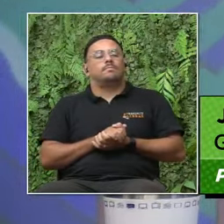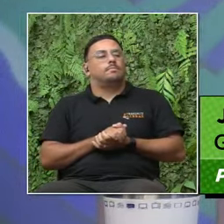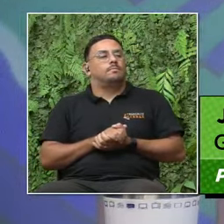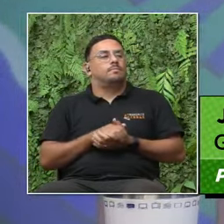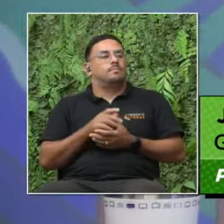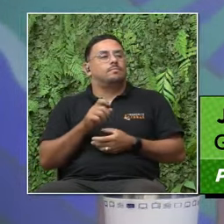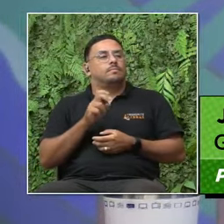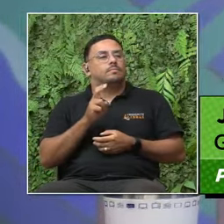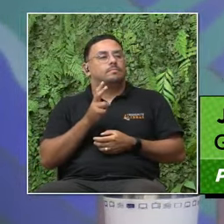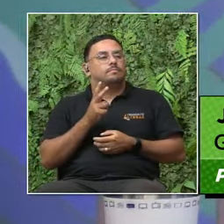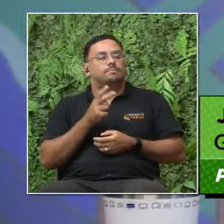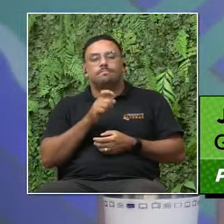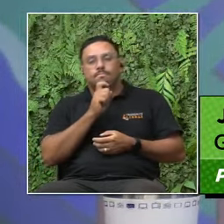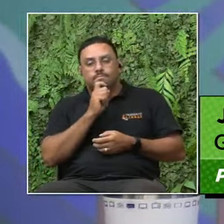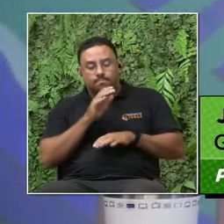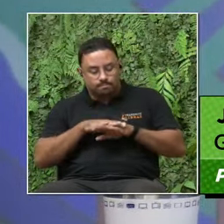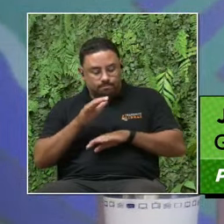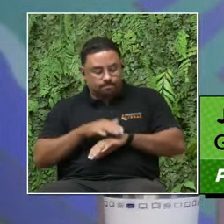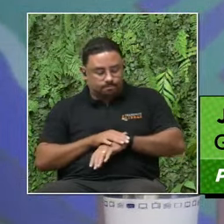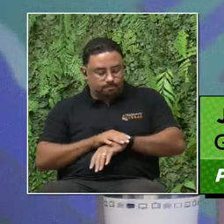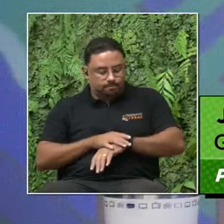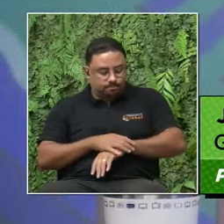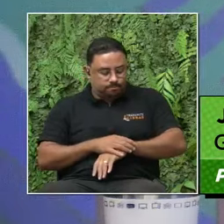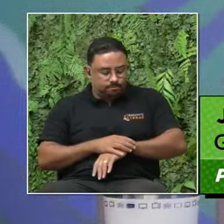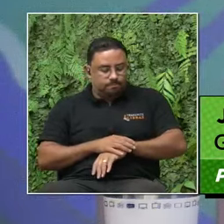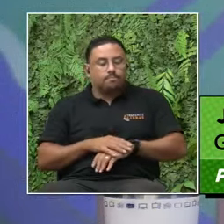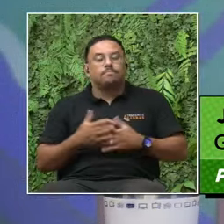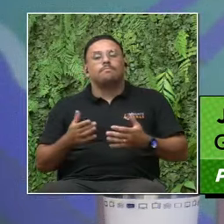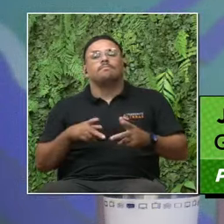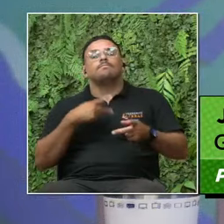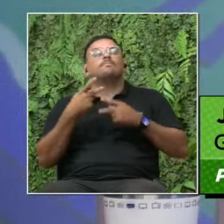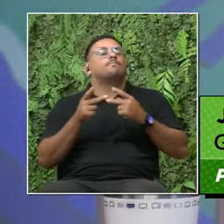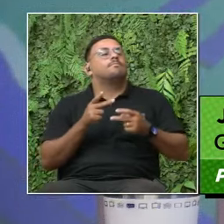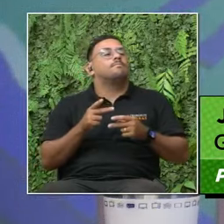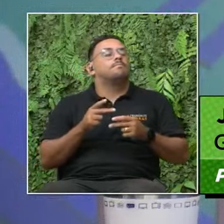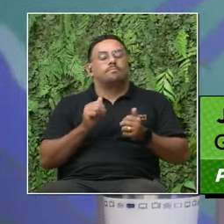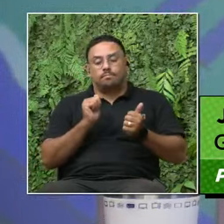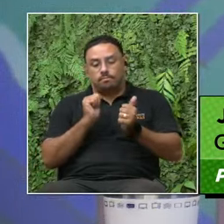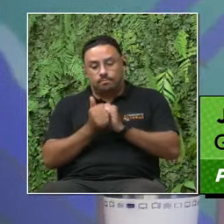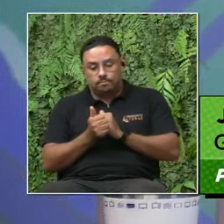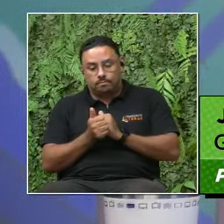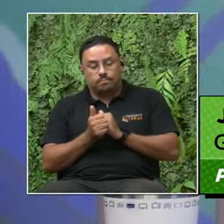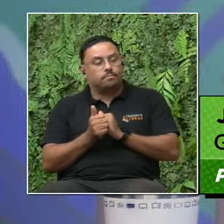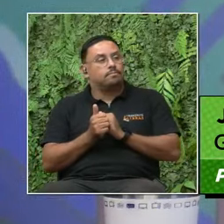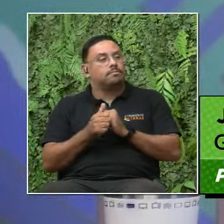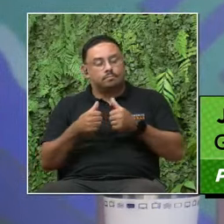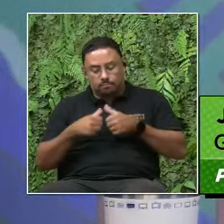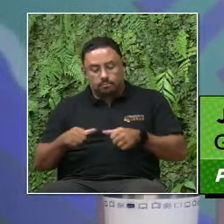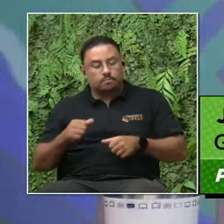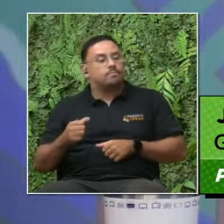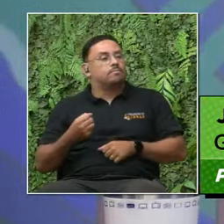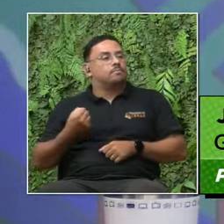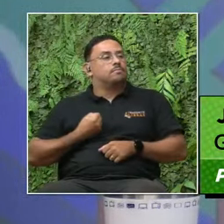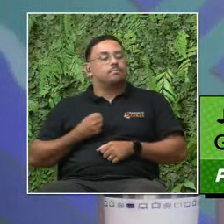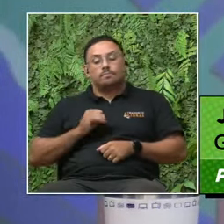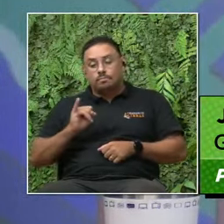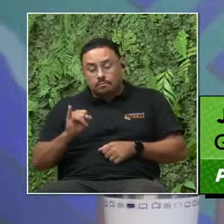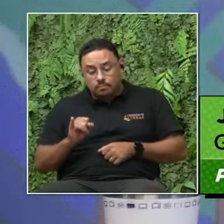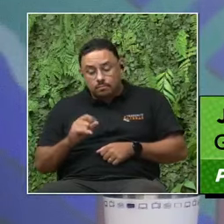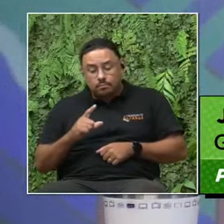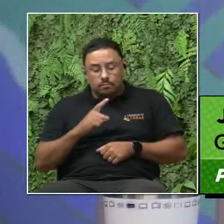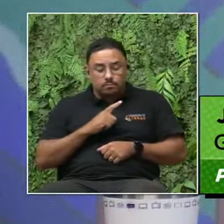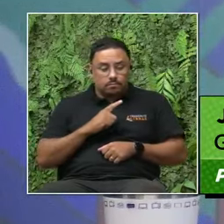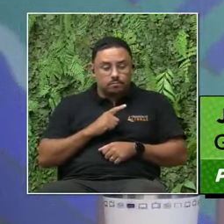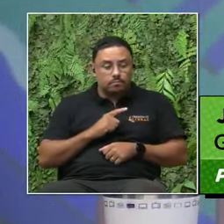para ela gelar mais um pouquinho tá legal então é o seguinte ó vou falar os jogadores da defesa e daí você dá a nota se tiver